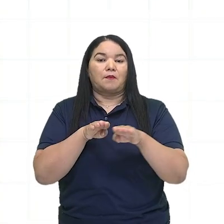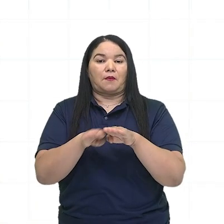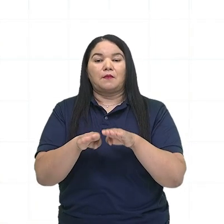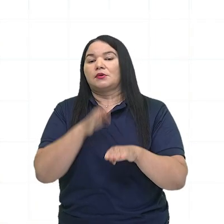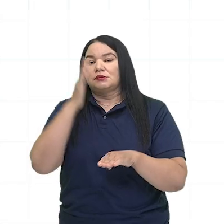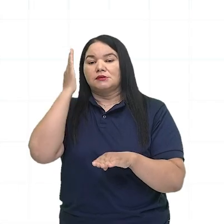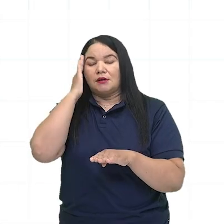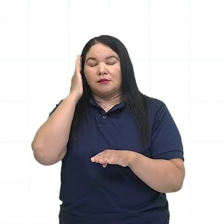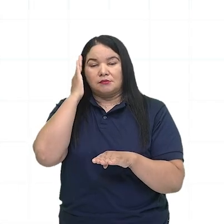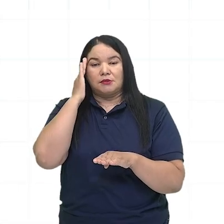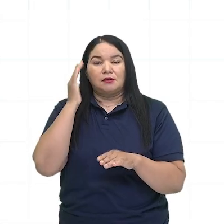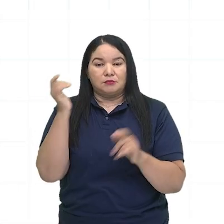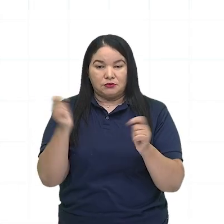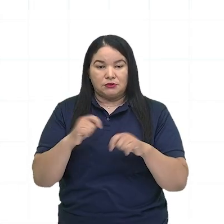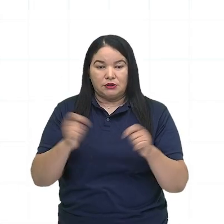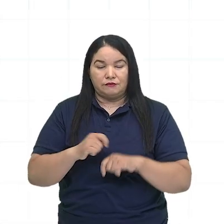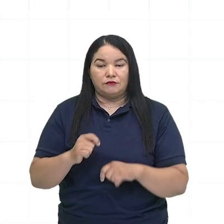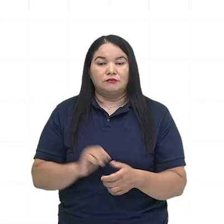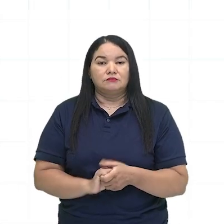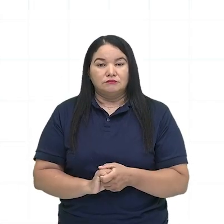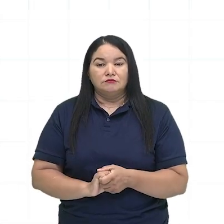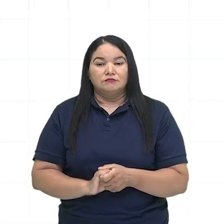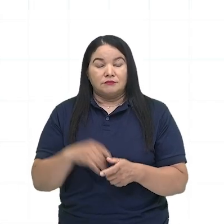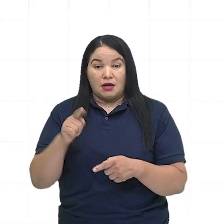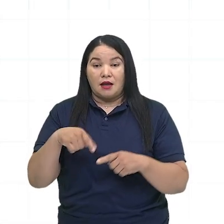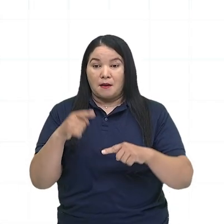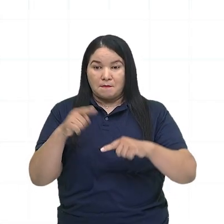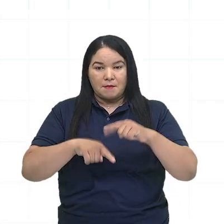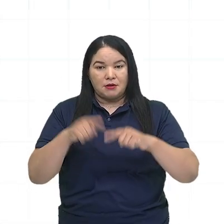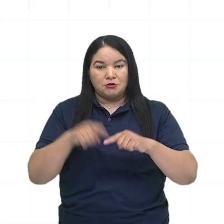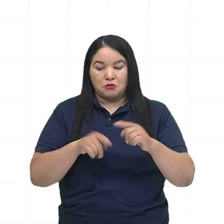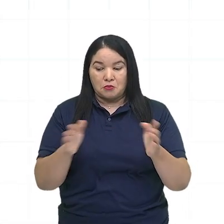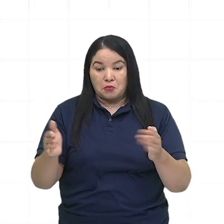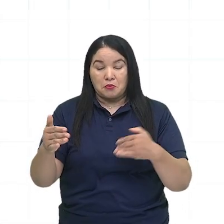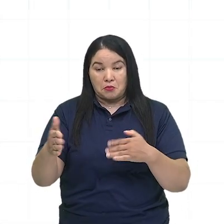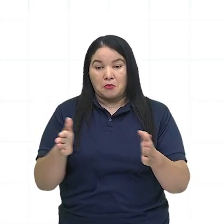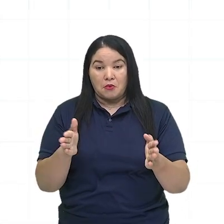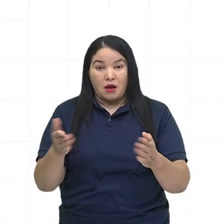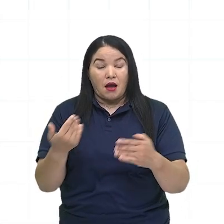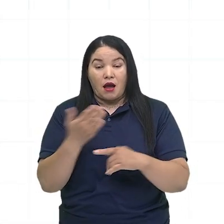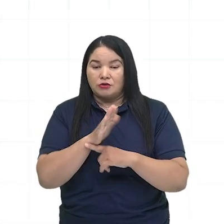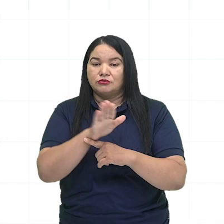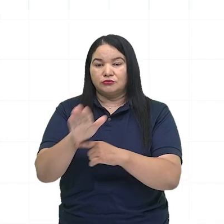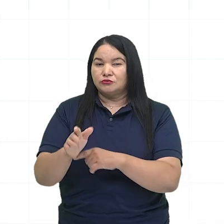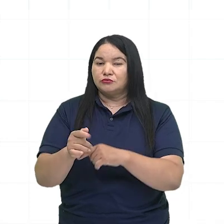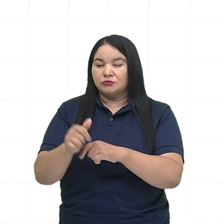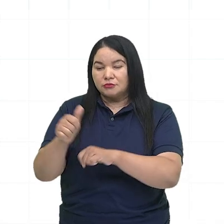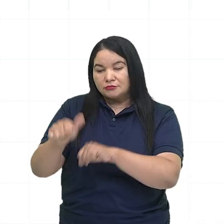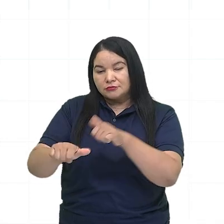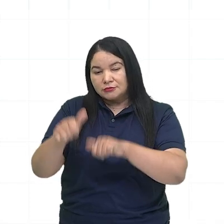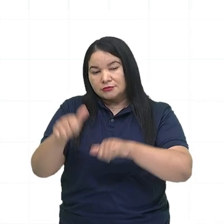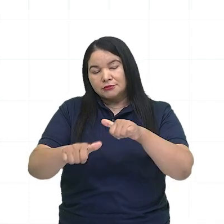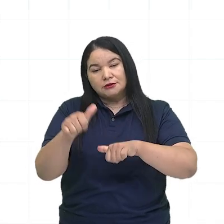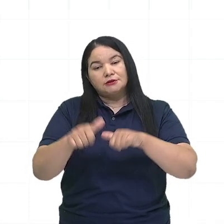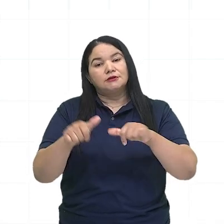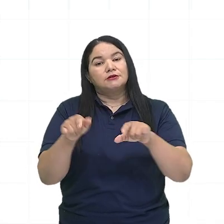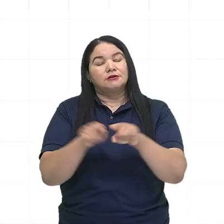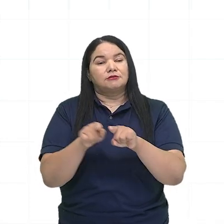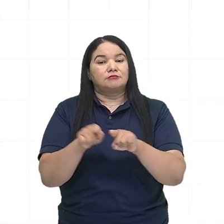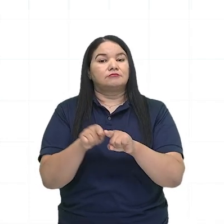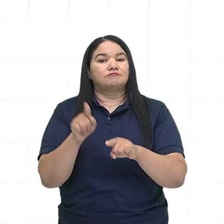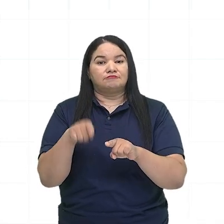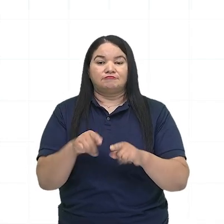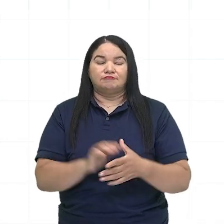Então, esses sismógrafos, eles ajudam na análise, né,